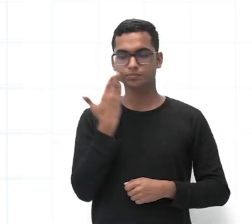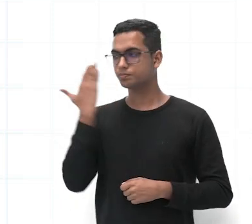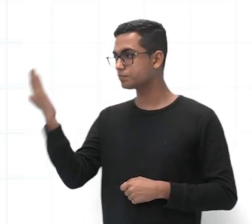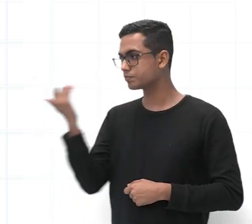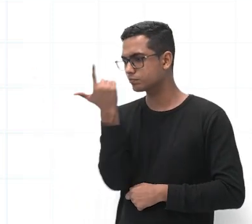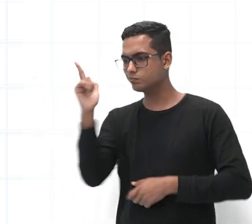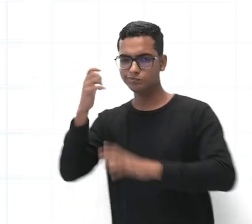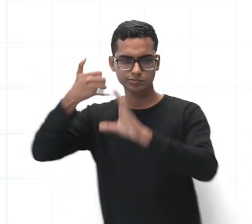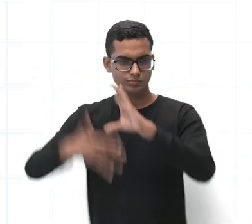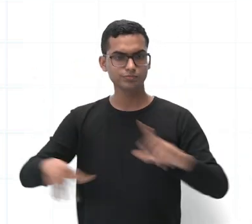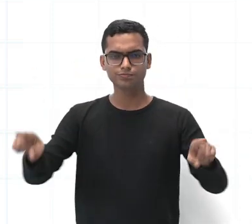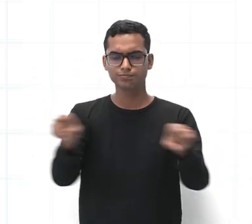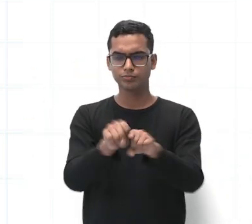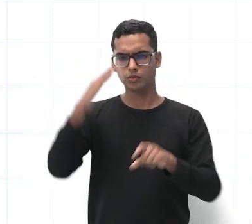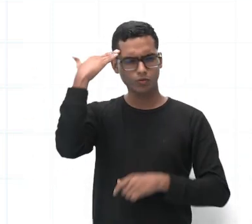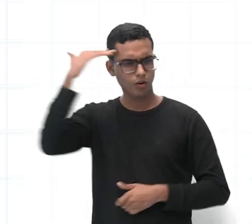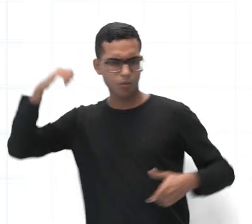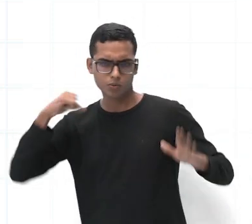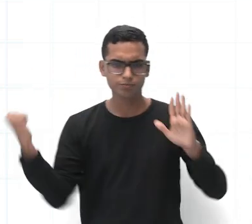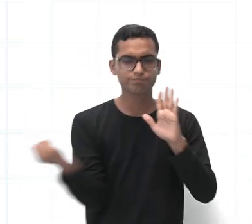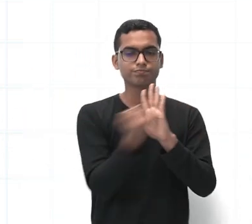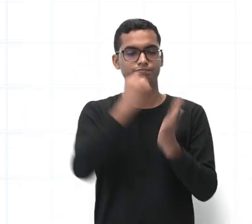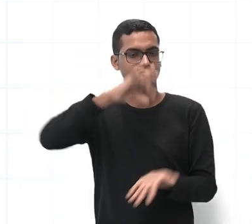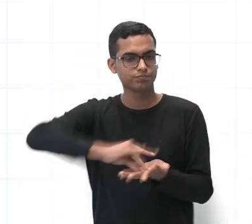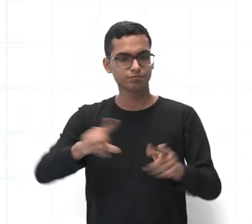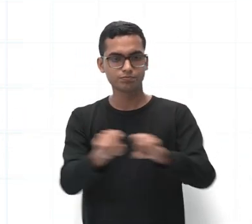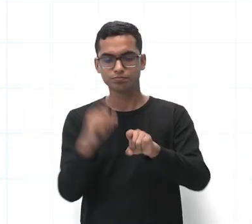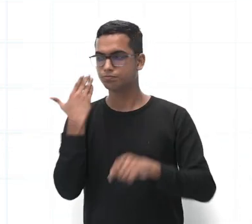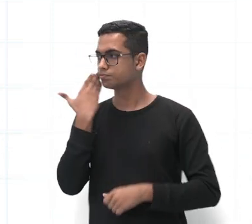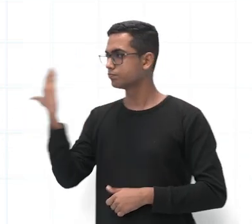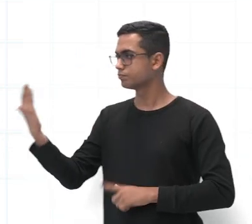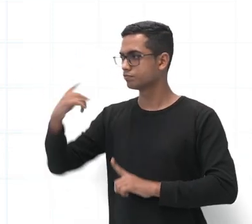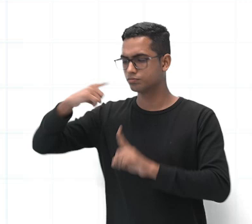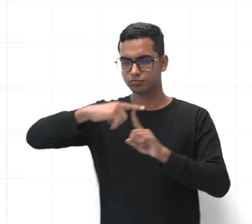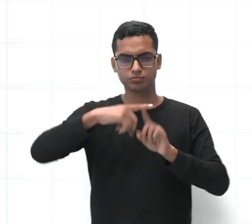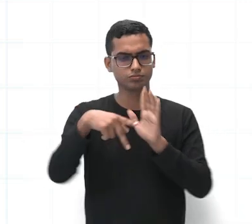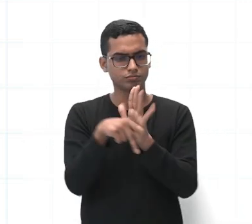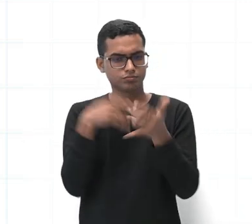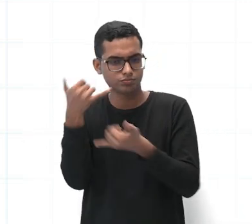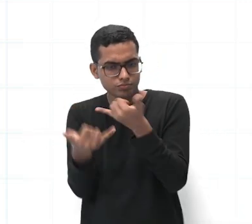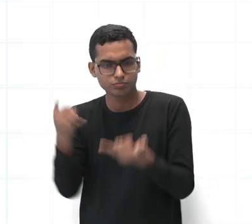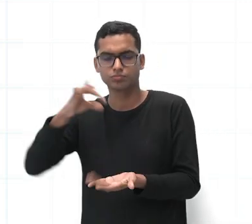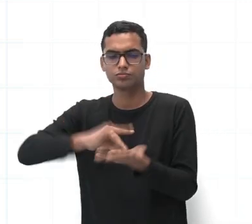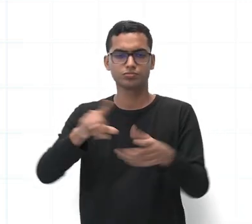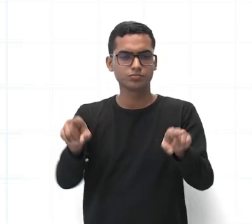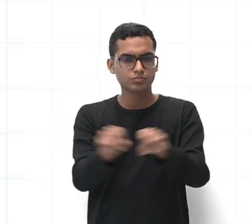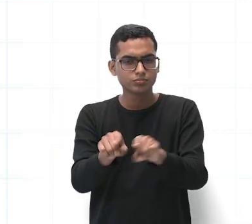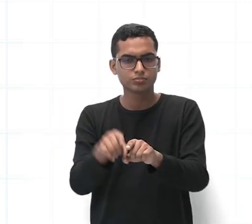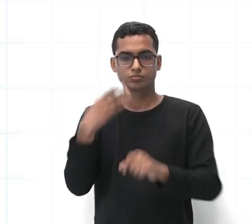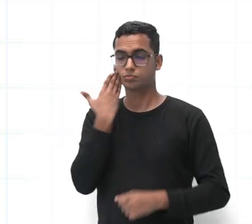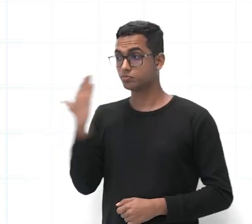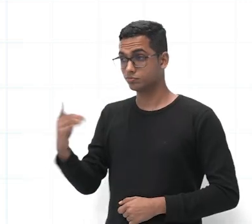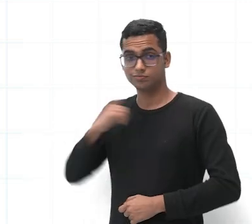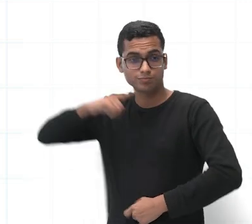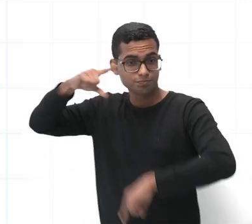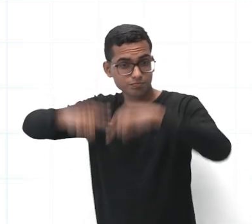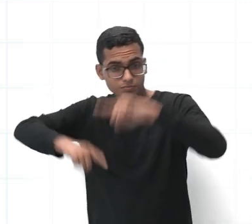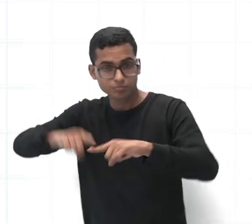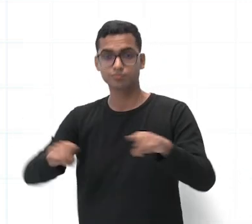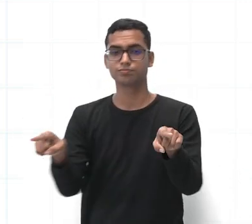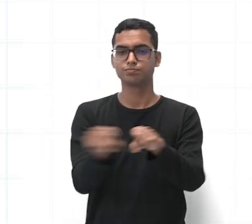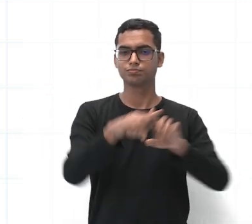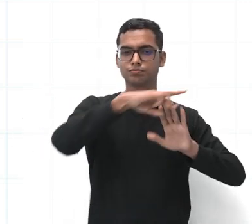outra característica bastante marcante desses tipos de jogos é que eles possuem materiais